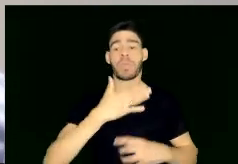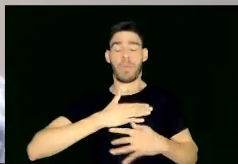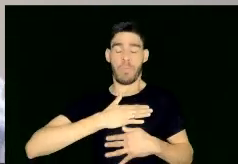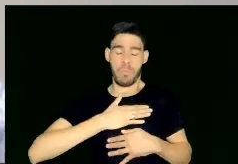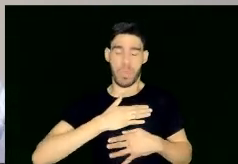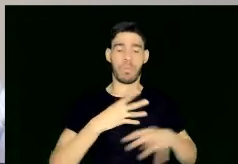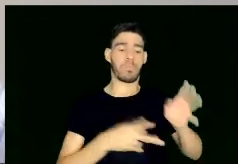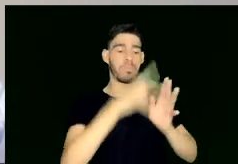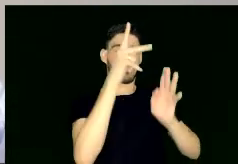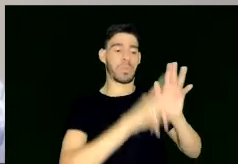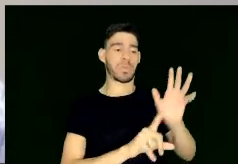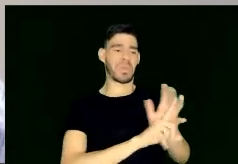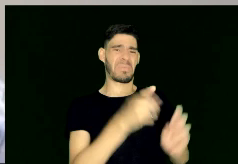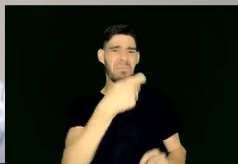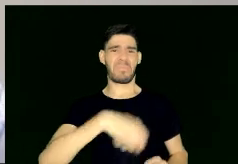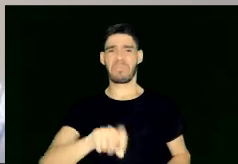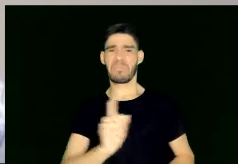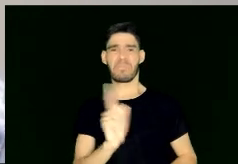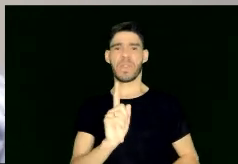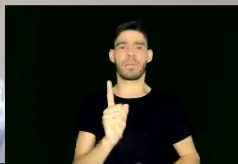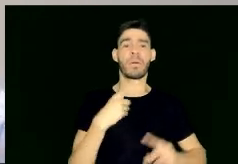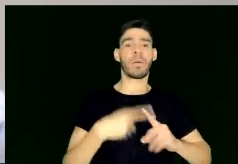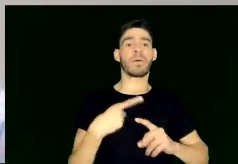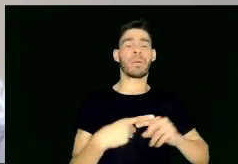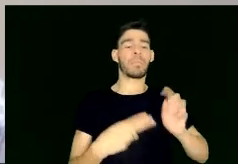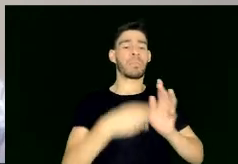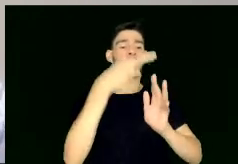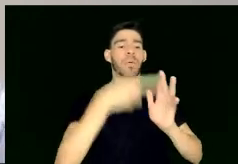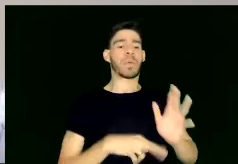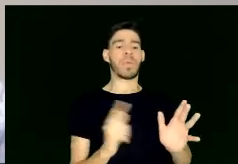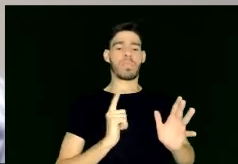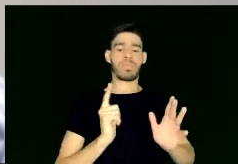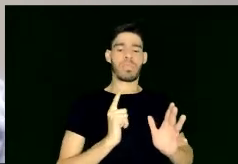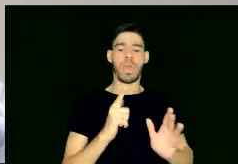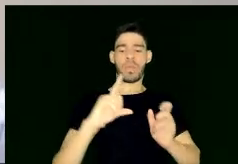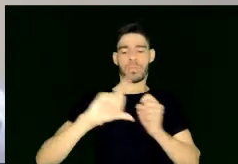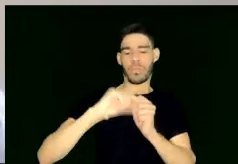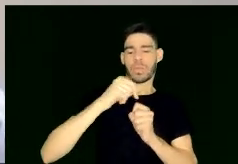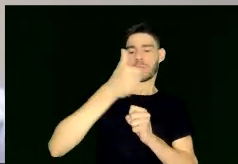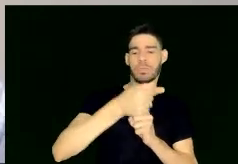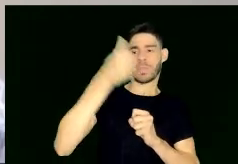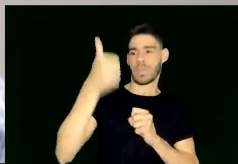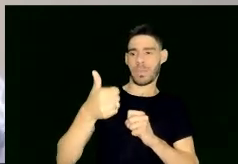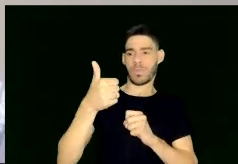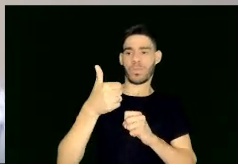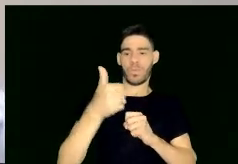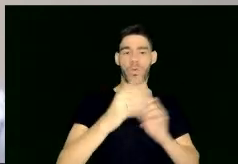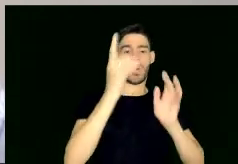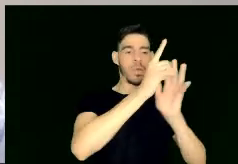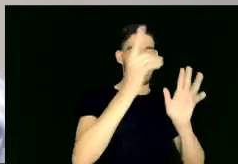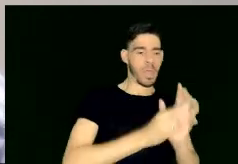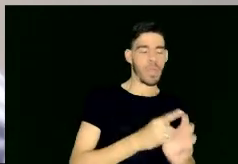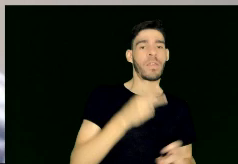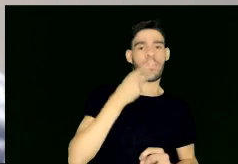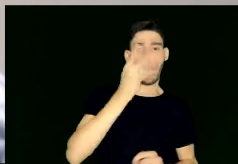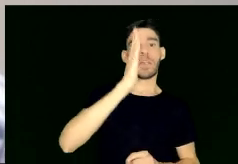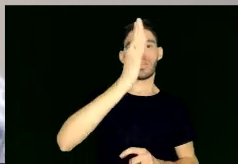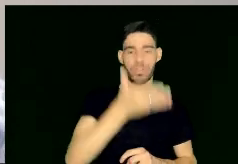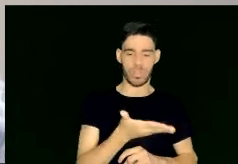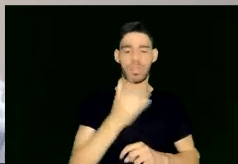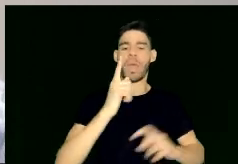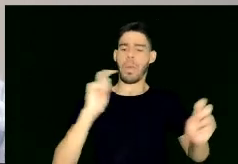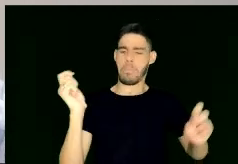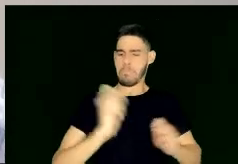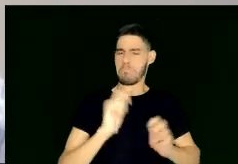na minha opinião, esses projetos de lei são desnecessários, porque os regulamentos que existem, do artigo 71 e dos decretos